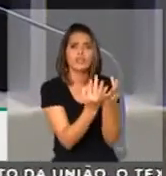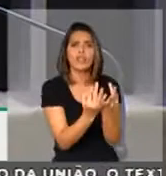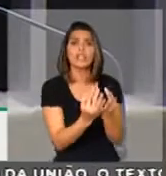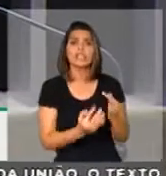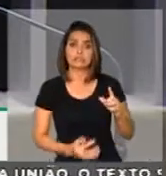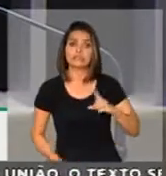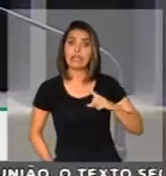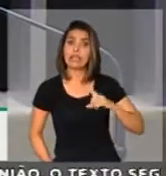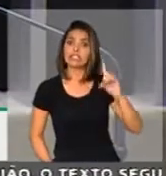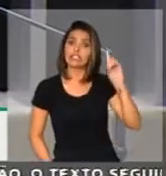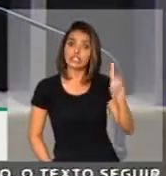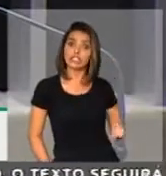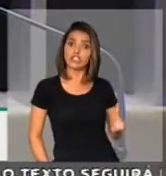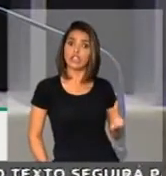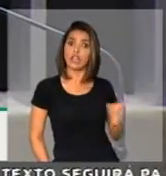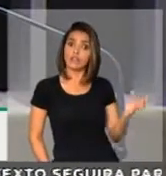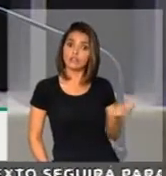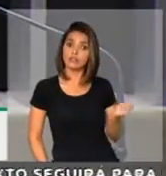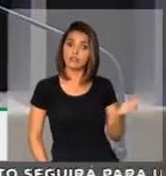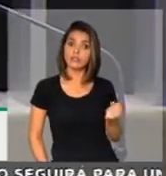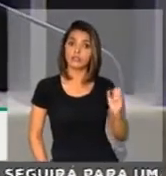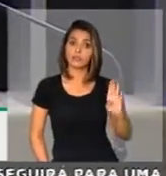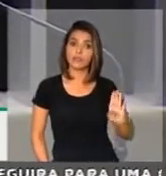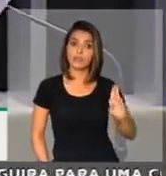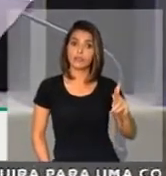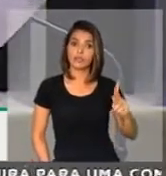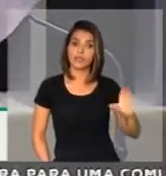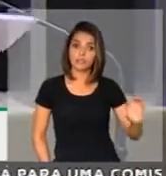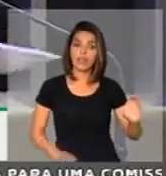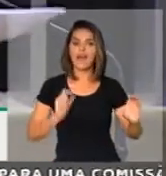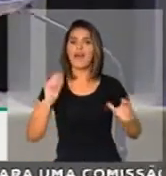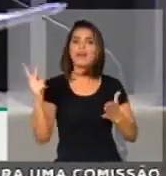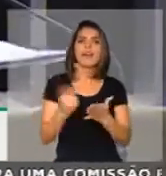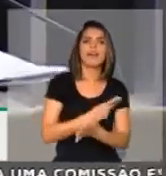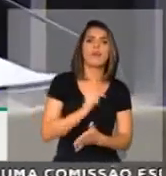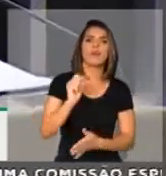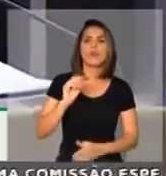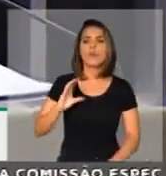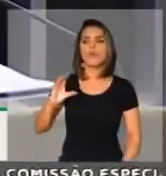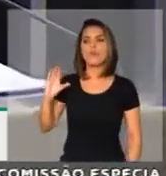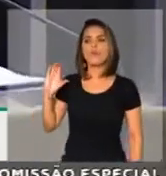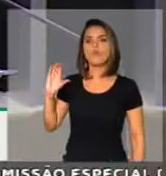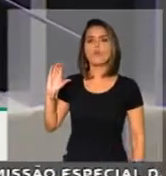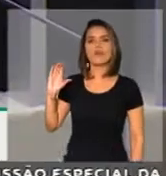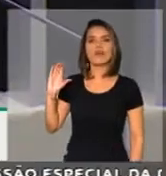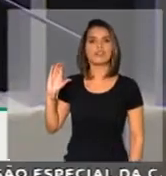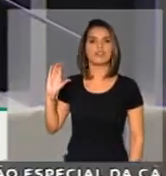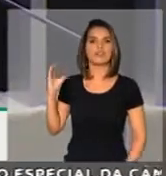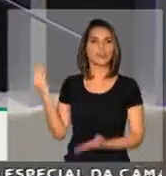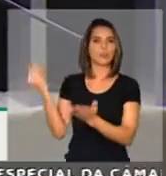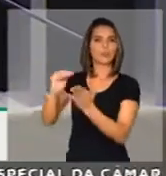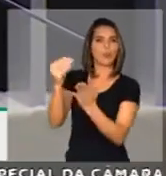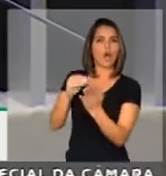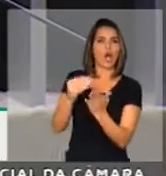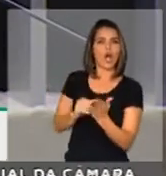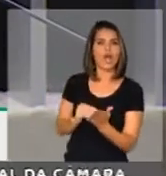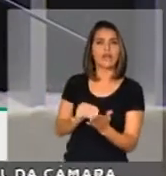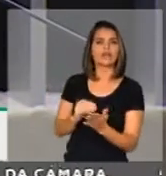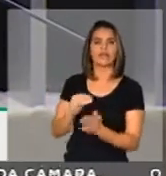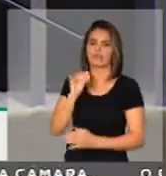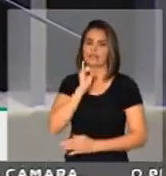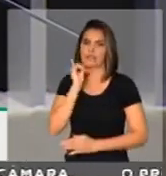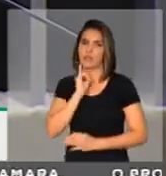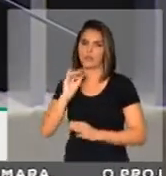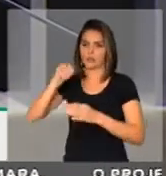direito, lamentavelmente, acabam incorrendo até em omissão de informação. Quando numa casa,